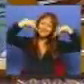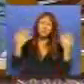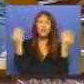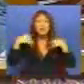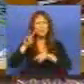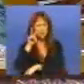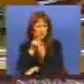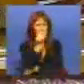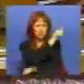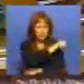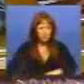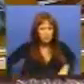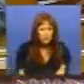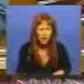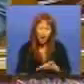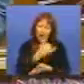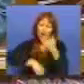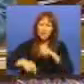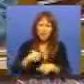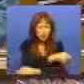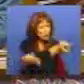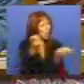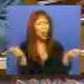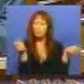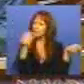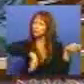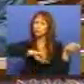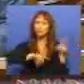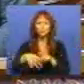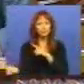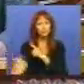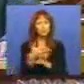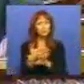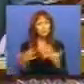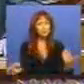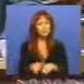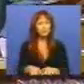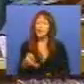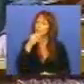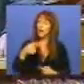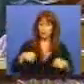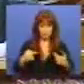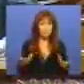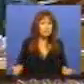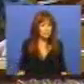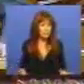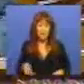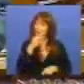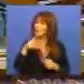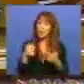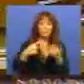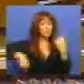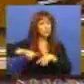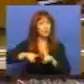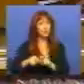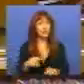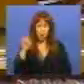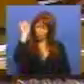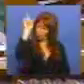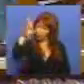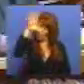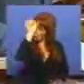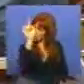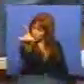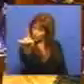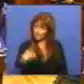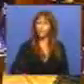mas veja bem os dados da distribuição do rendimento nacional. Falam por mim, falam por todos, acusam este